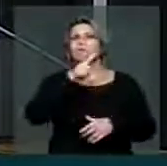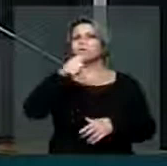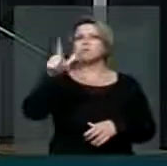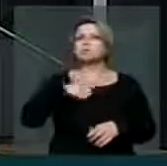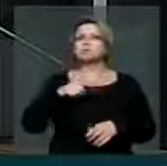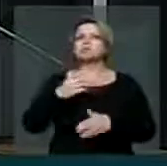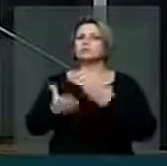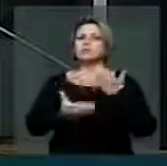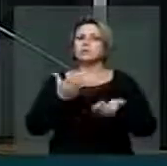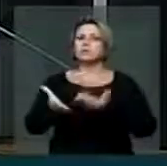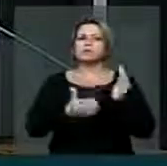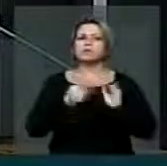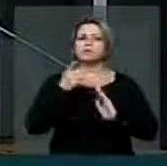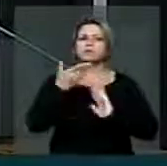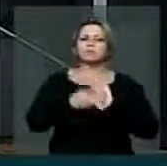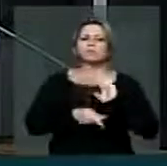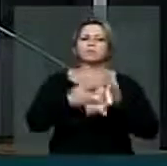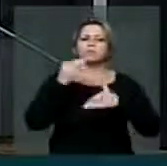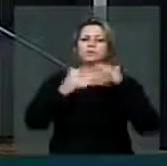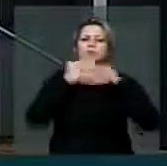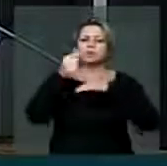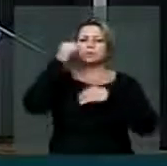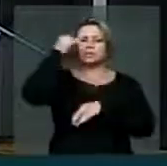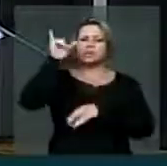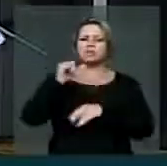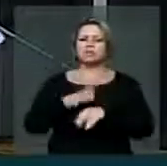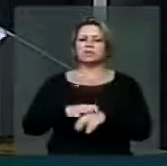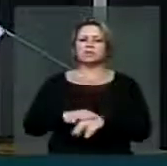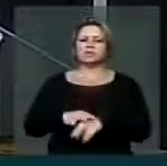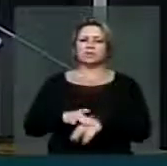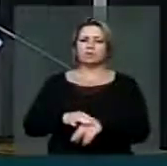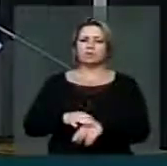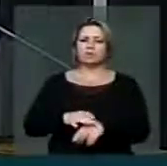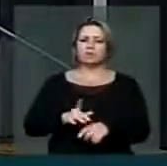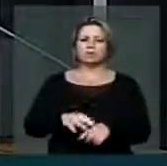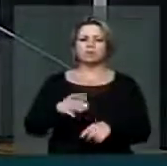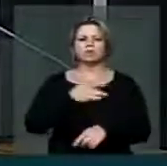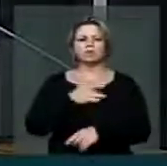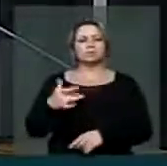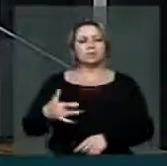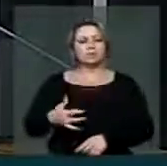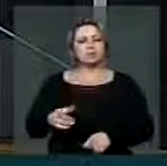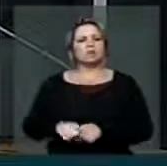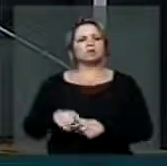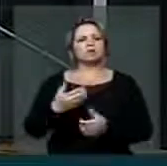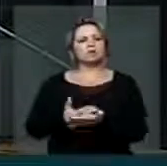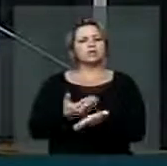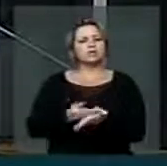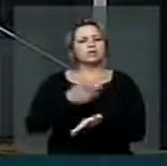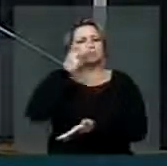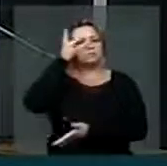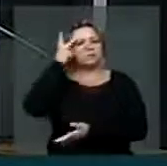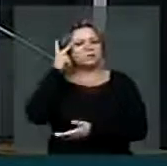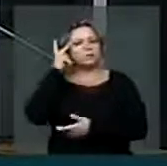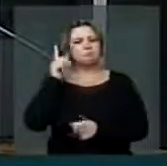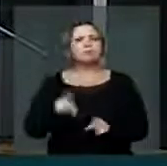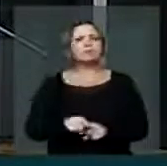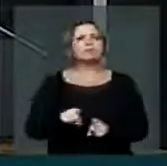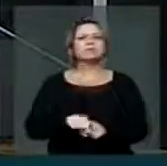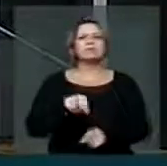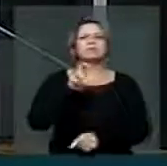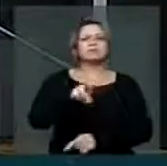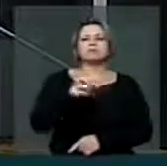das iniciativas de promoção, prevenção e avaliação da saúde de estudantes de